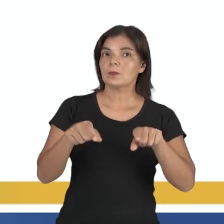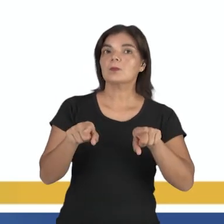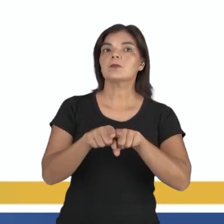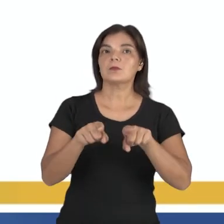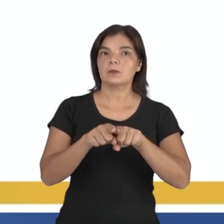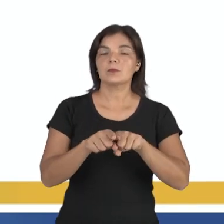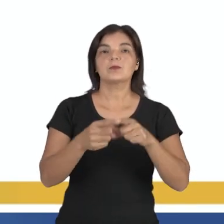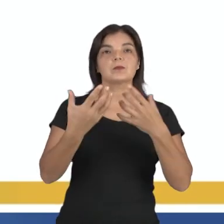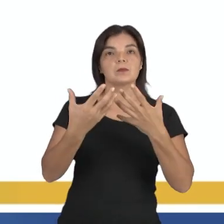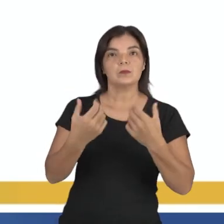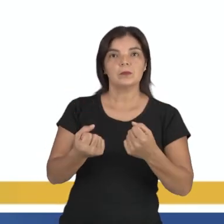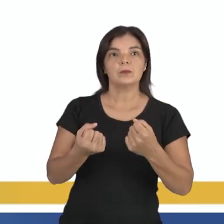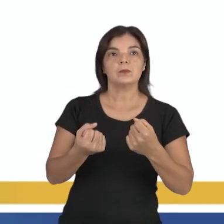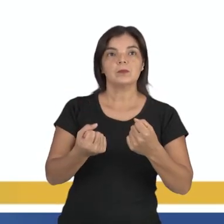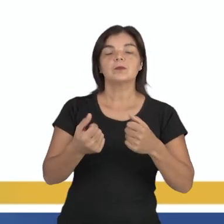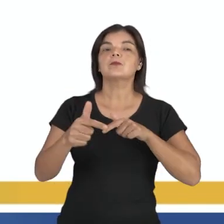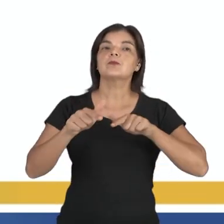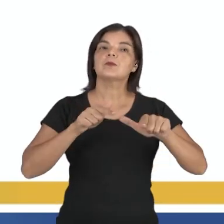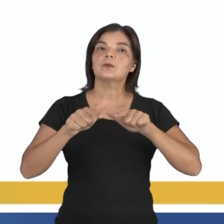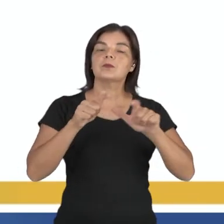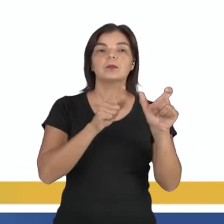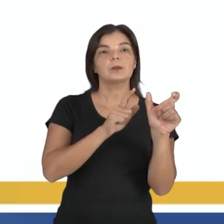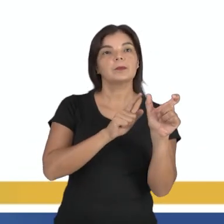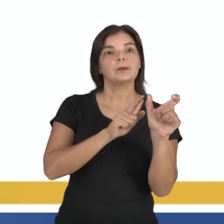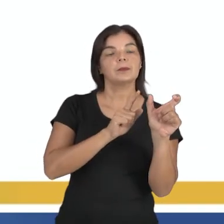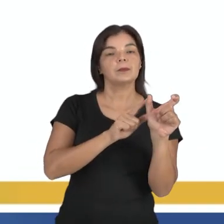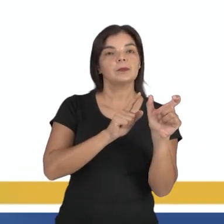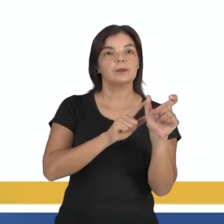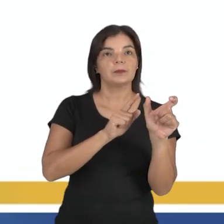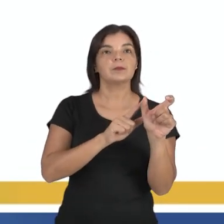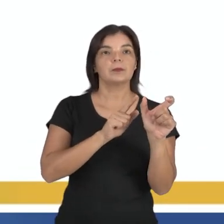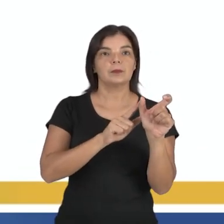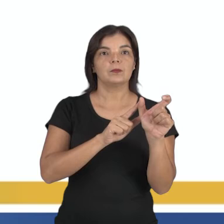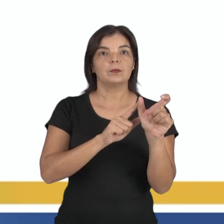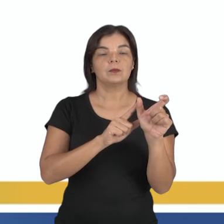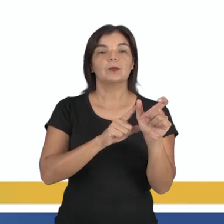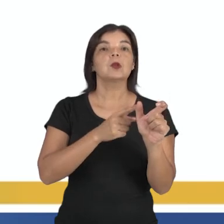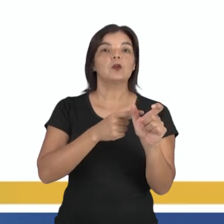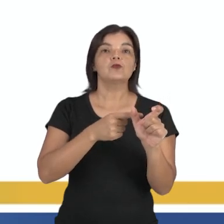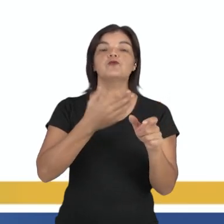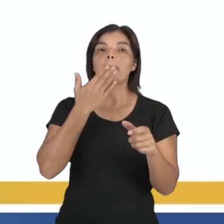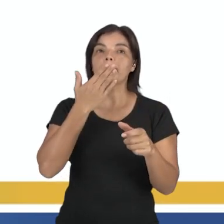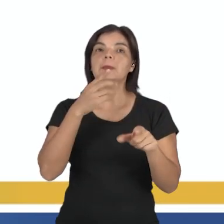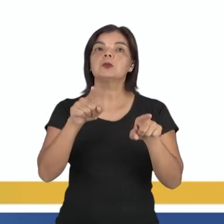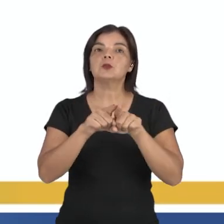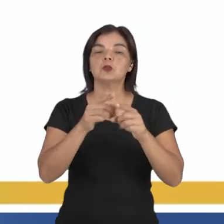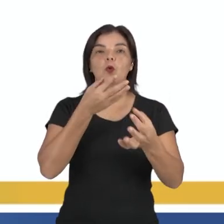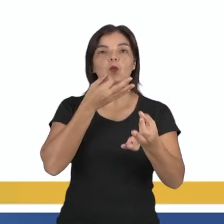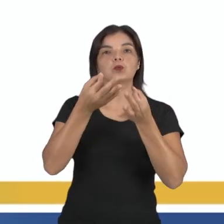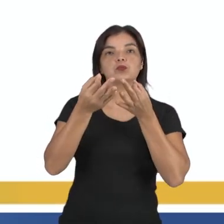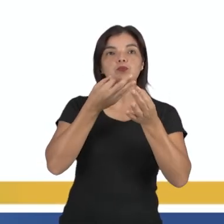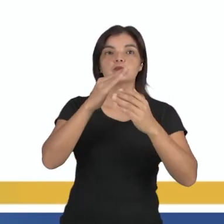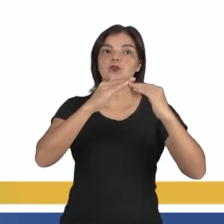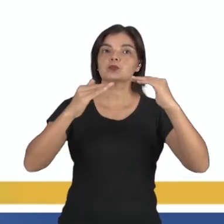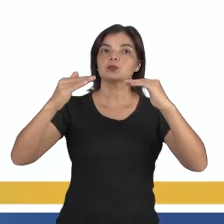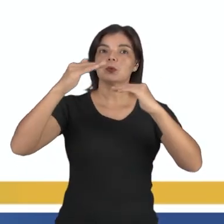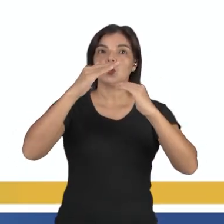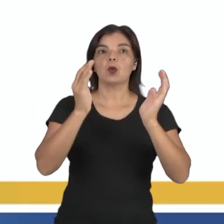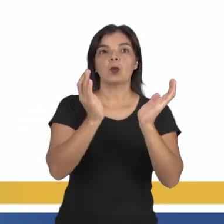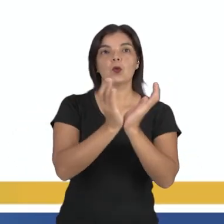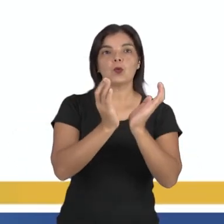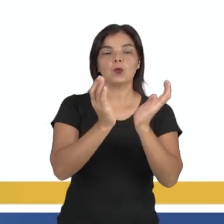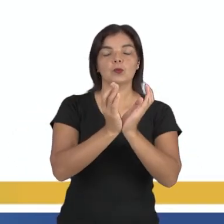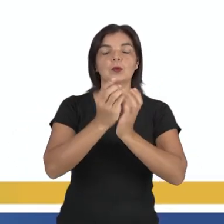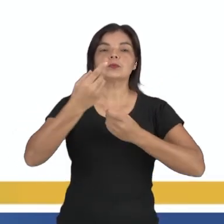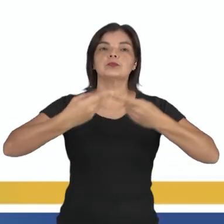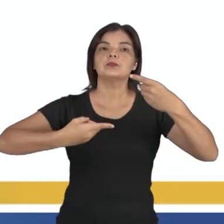a probabilidade de uns convencerem, pelo emprego da palavra e da persuasão, de seus argumentos superiores